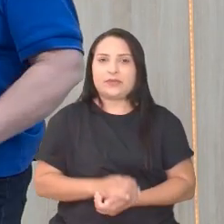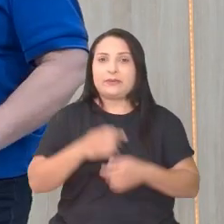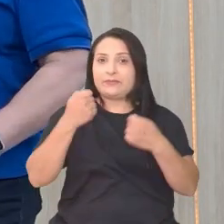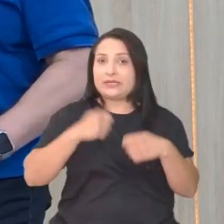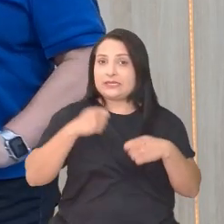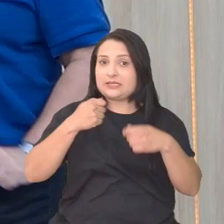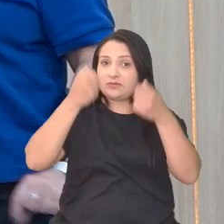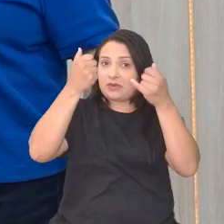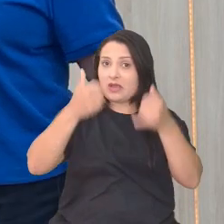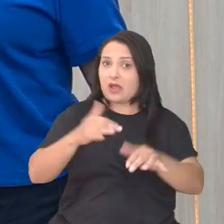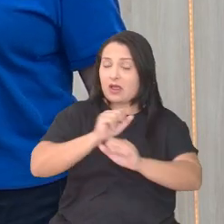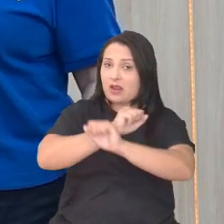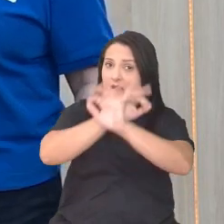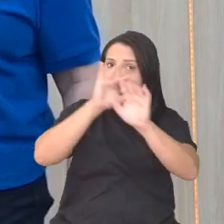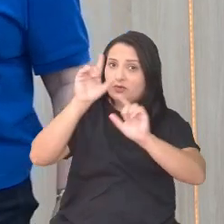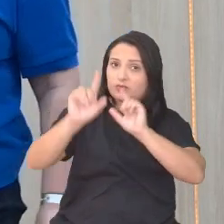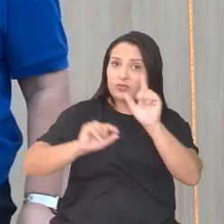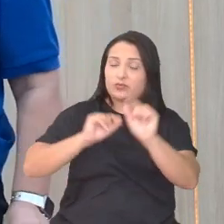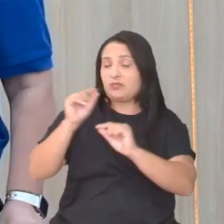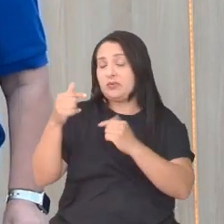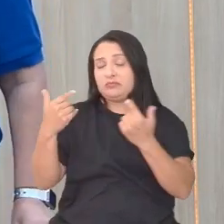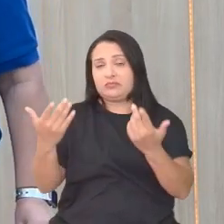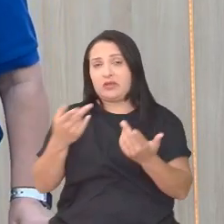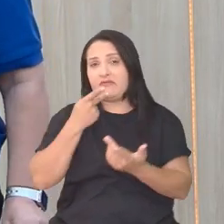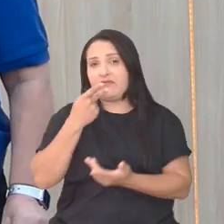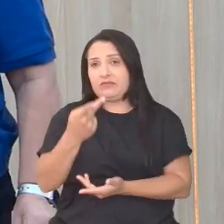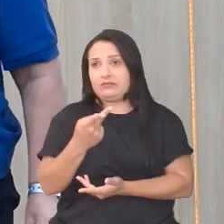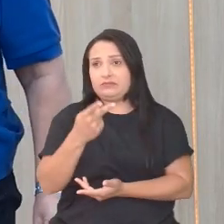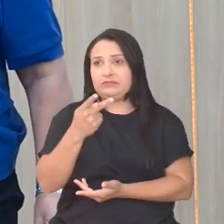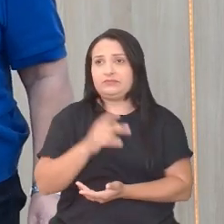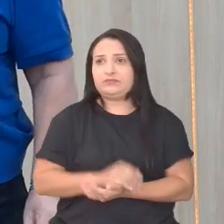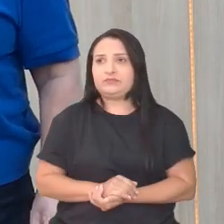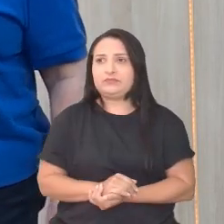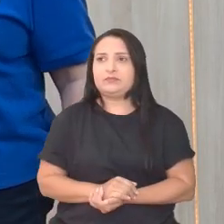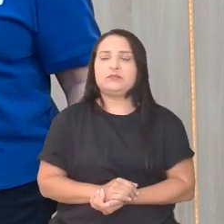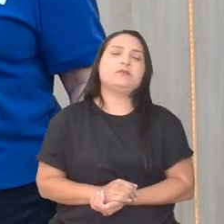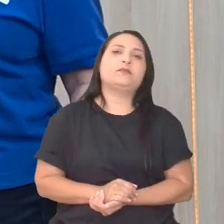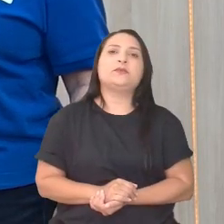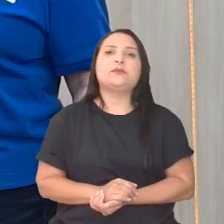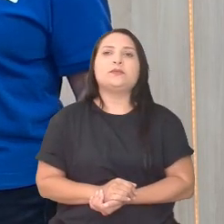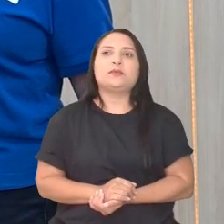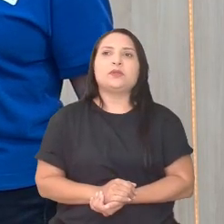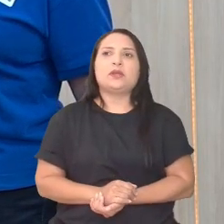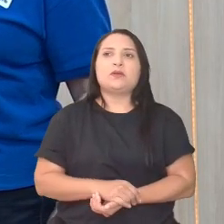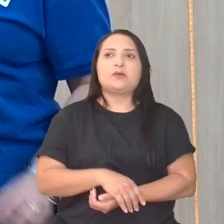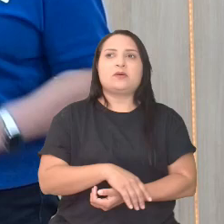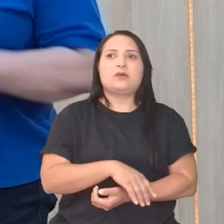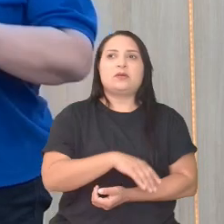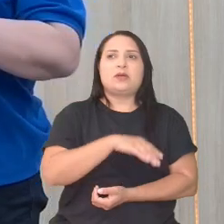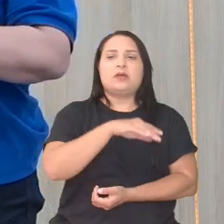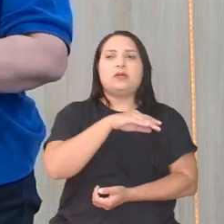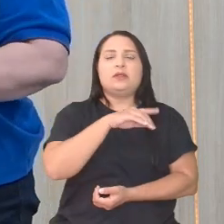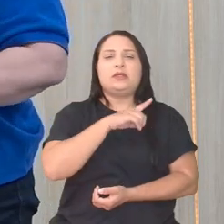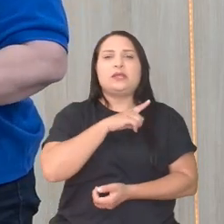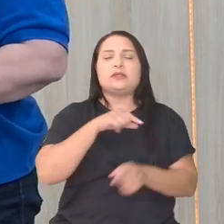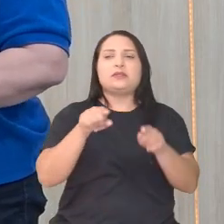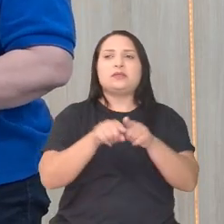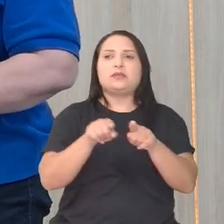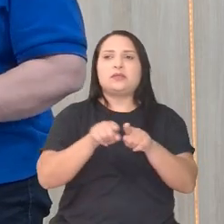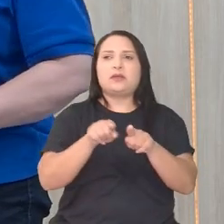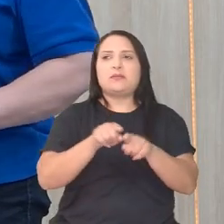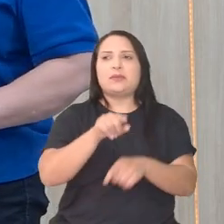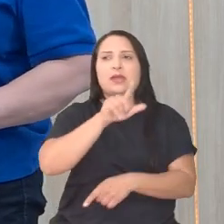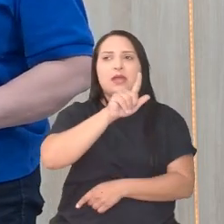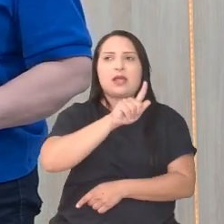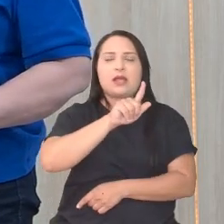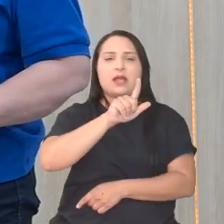coisa interessante, o tecido epitelial, ele também apresenta aí a questão glandular. Ele vai formar, assim, algumas